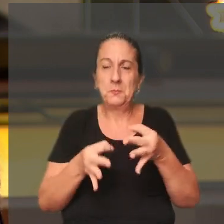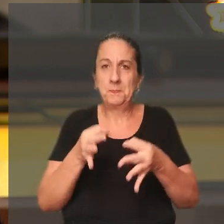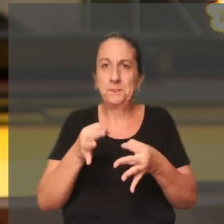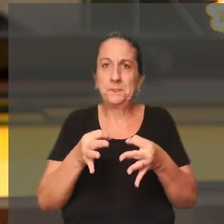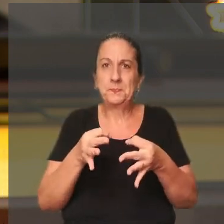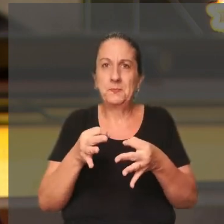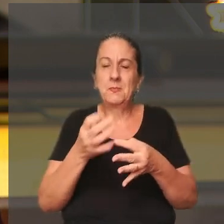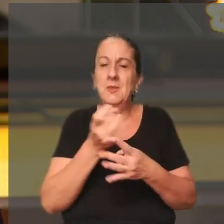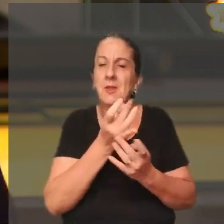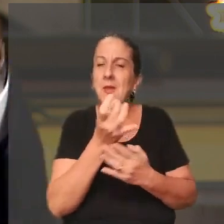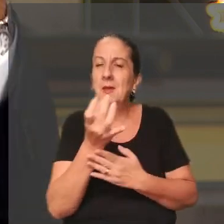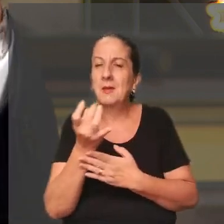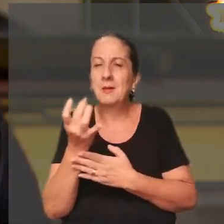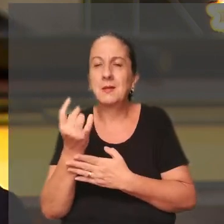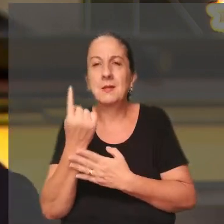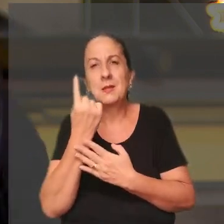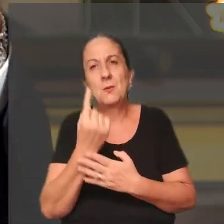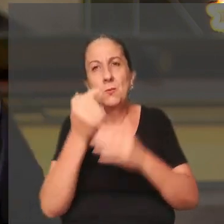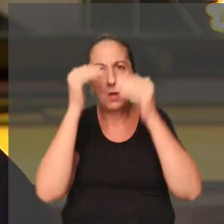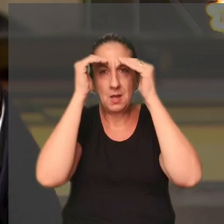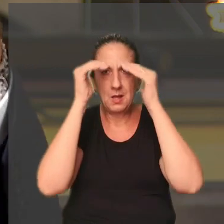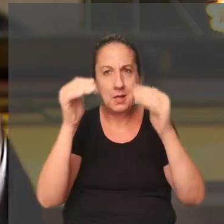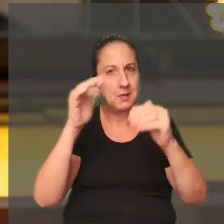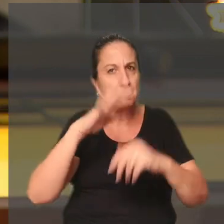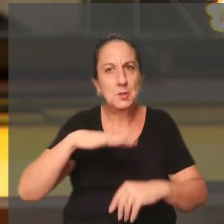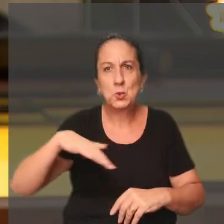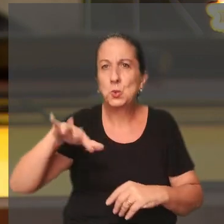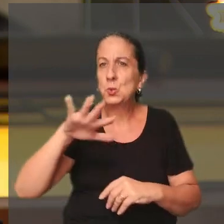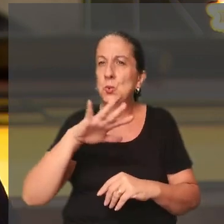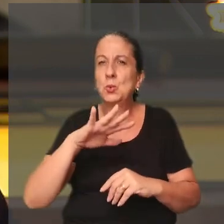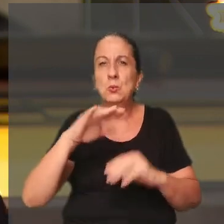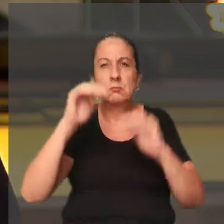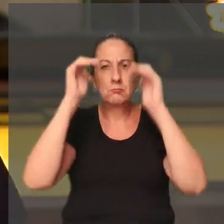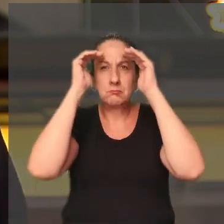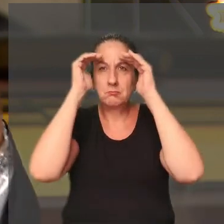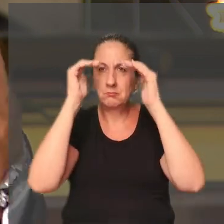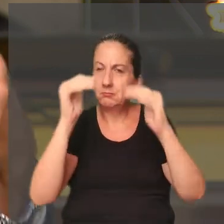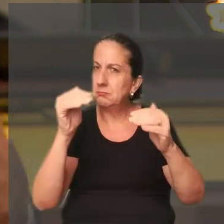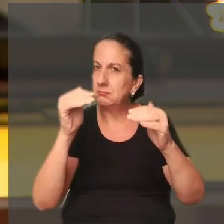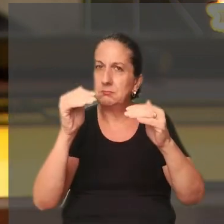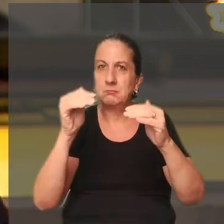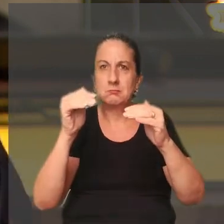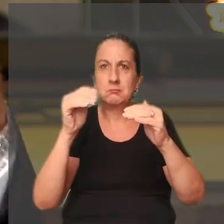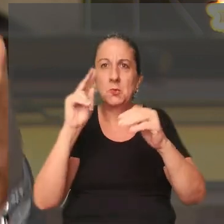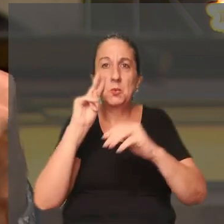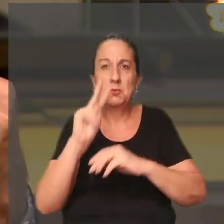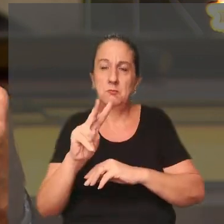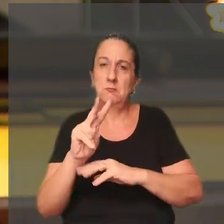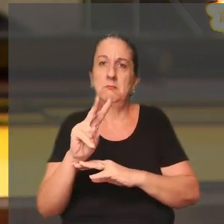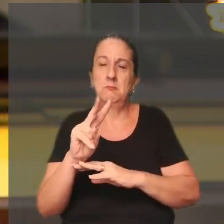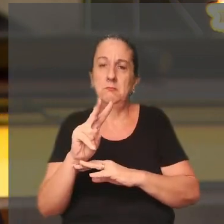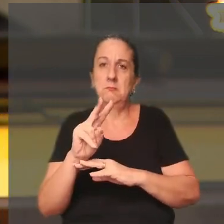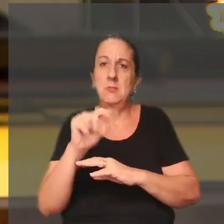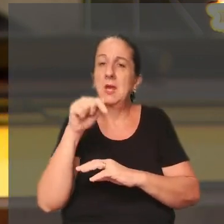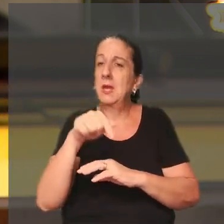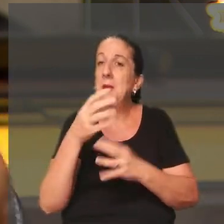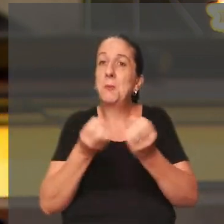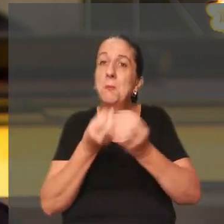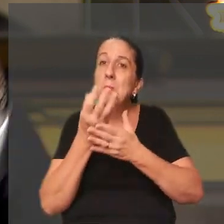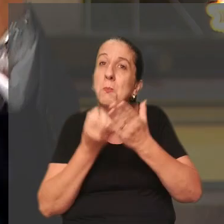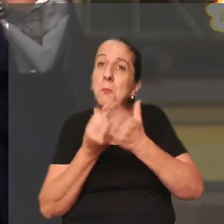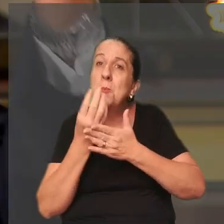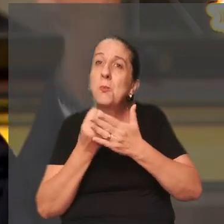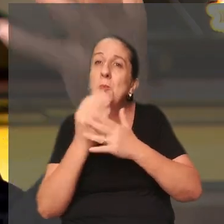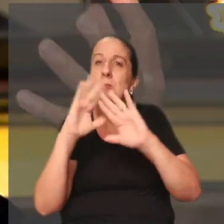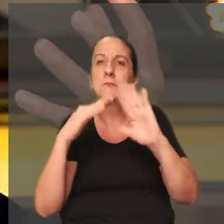julgamentos, cada um respeita todos. Todos são muito respeitados com o seu ponto de vista, que, aliás, aqui são